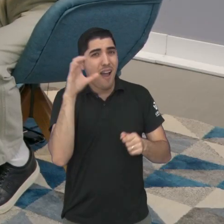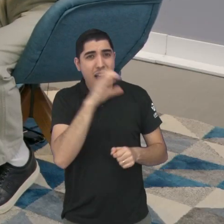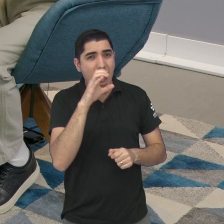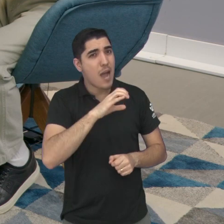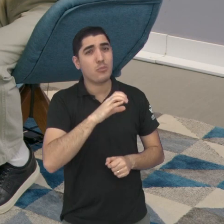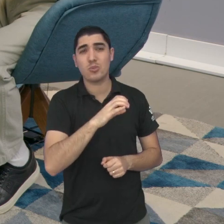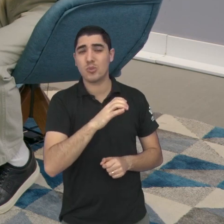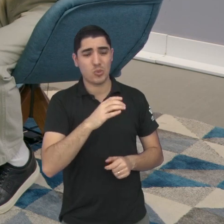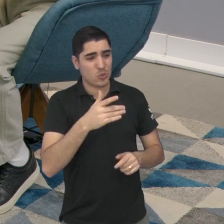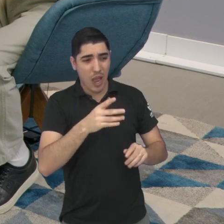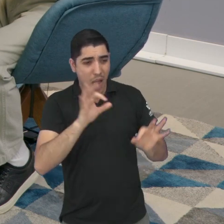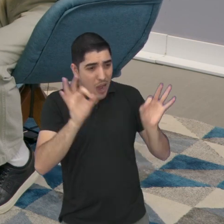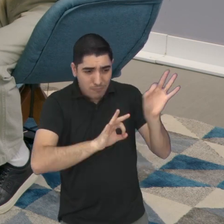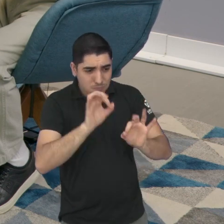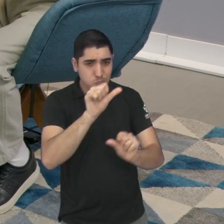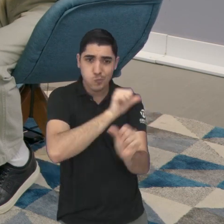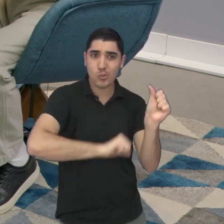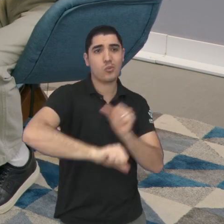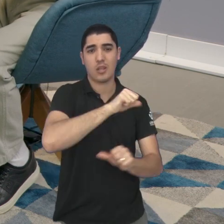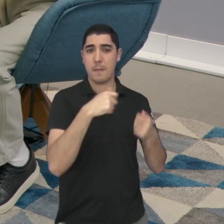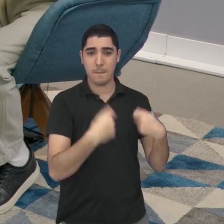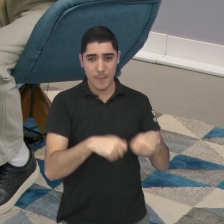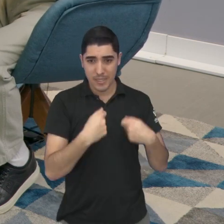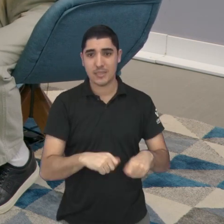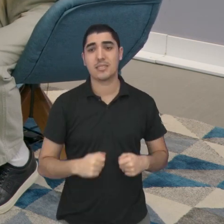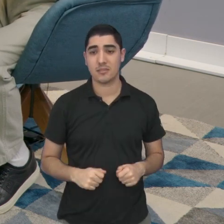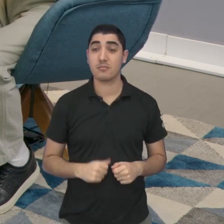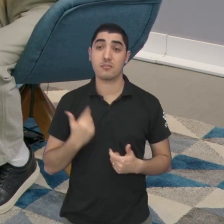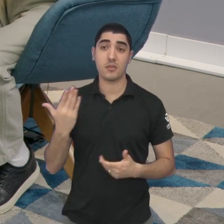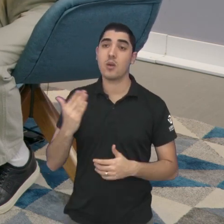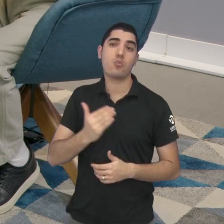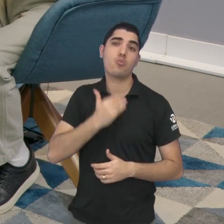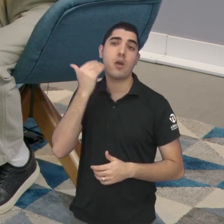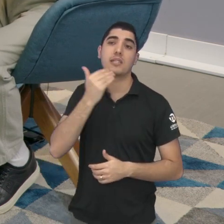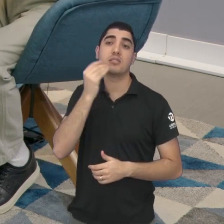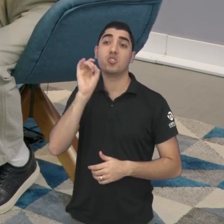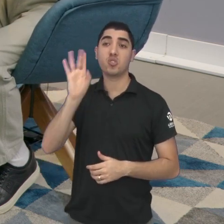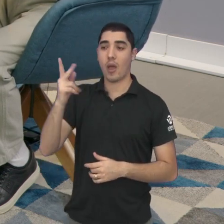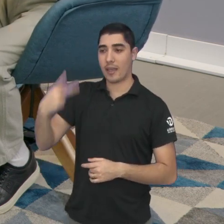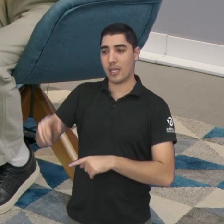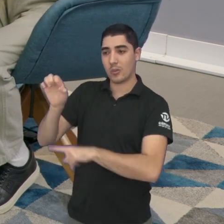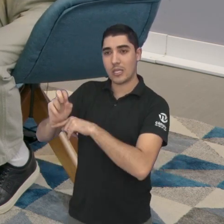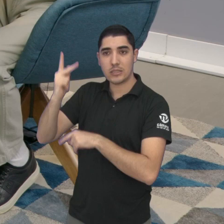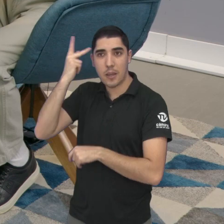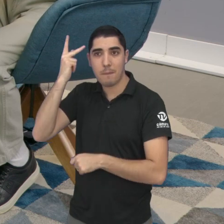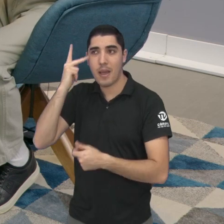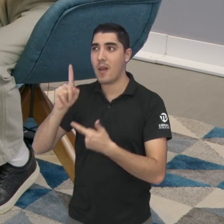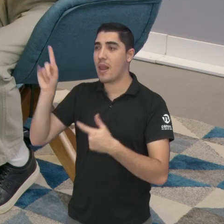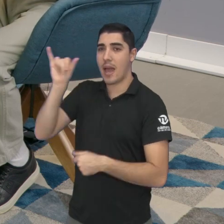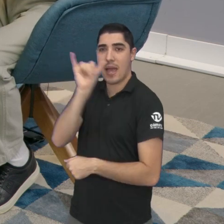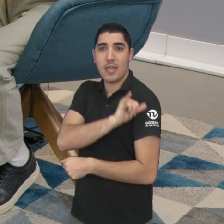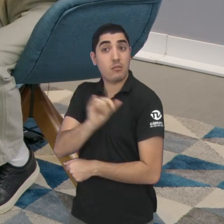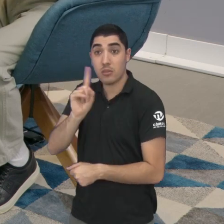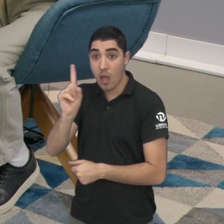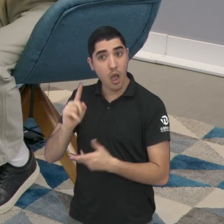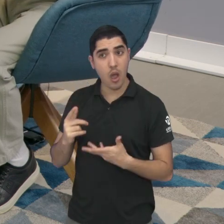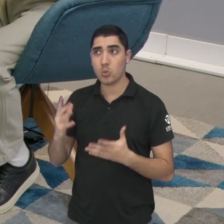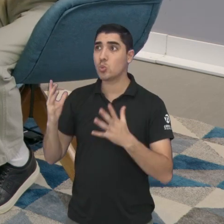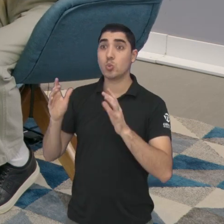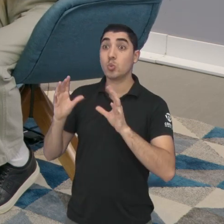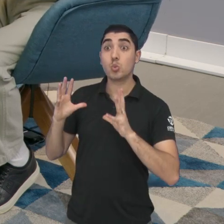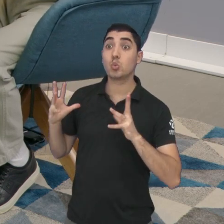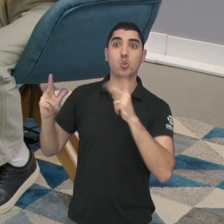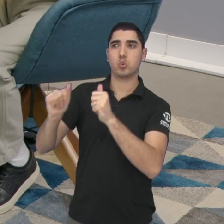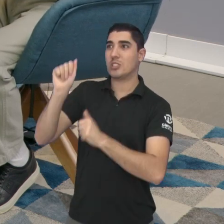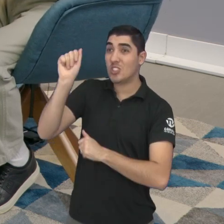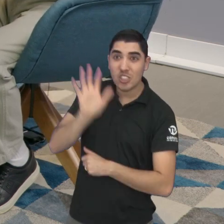tem vantagens. Todos os estudos mostram agora, que só não tem adianta vantagens. fazer aqui em São Paulo, Rio de Janeiro, e não fazer lá global, fora. geral. Tem que ser geral, isso aí